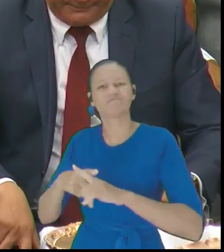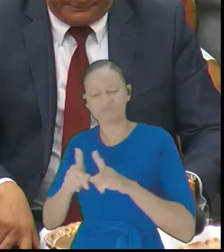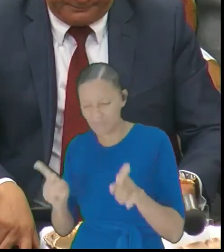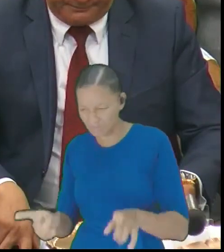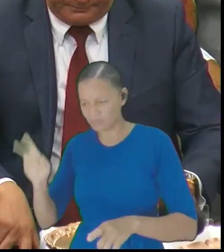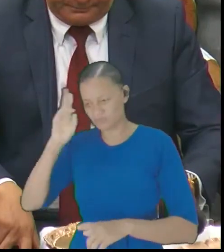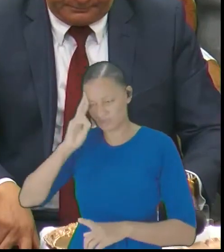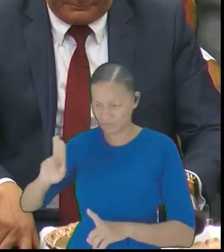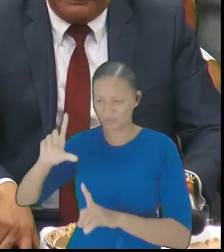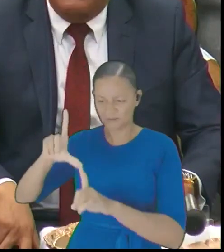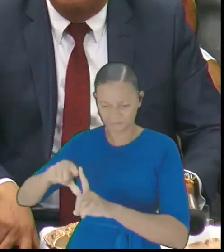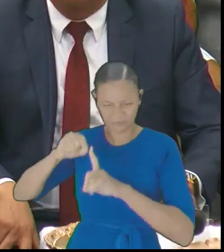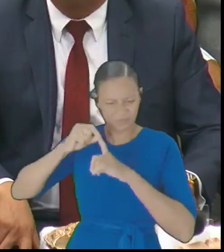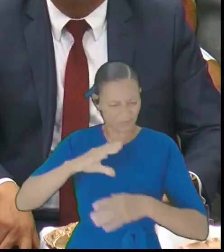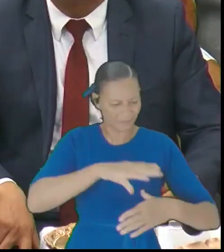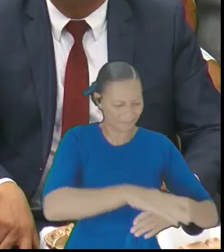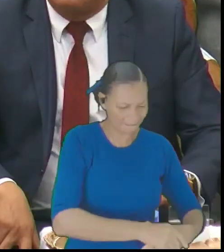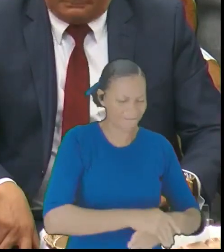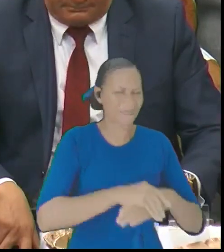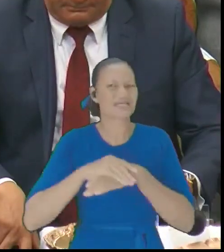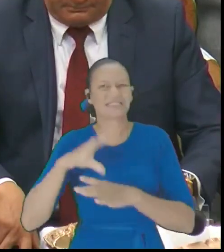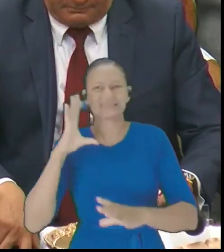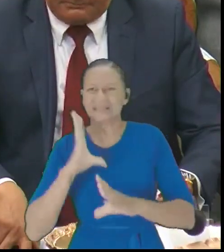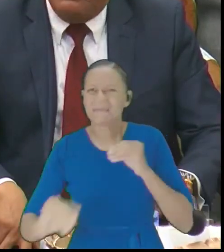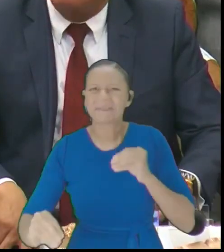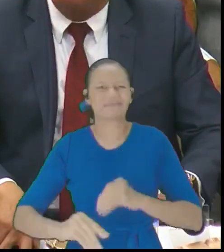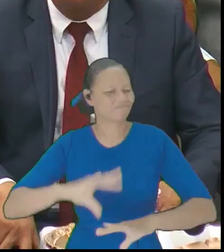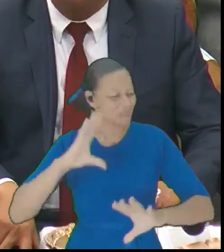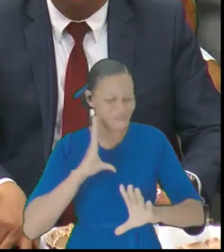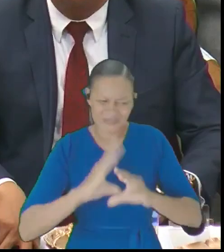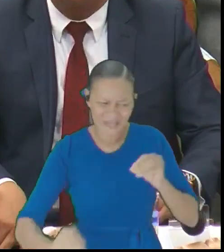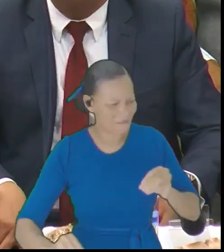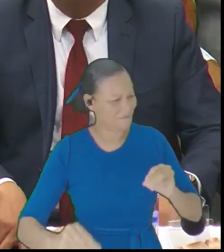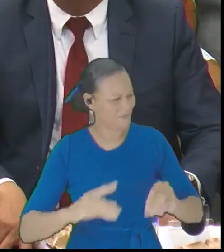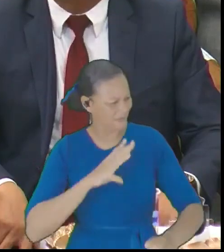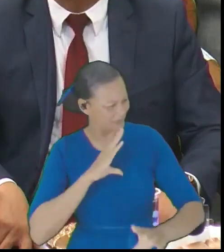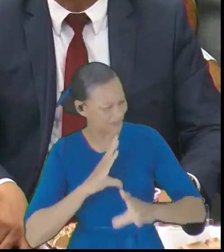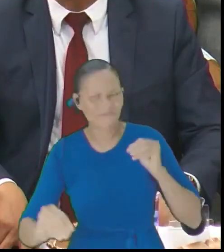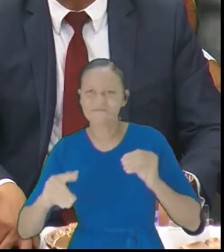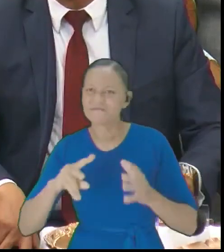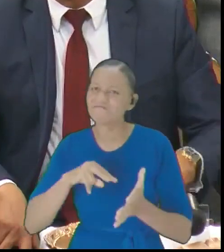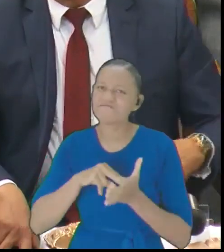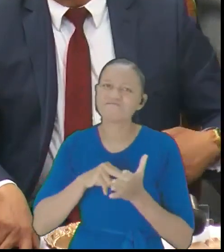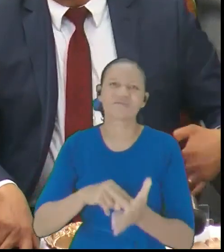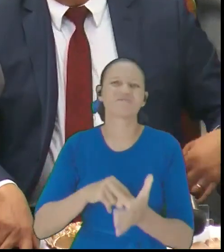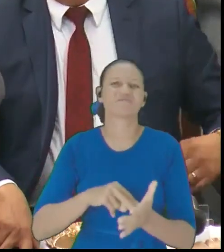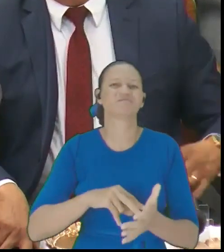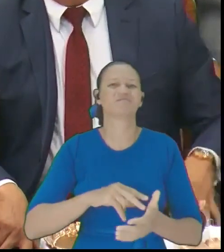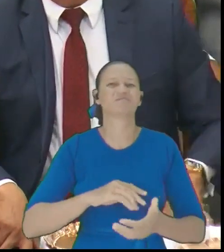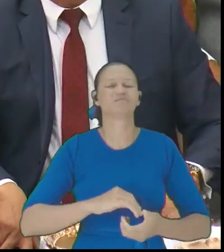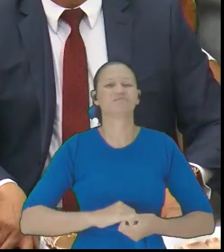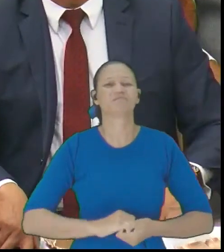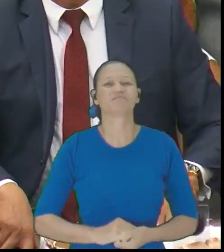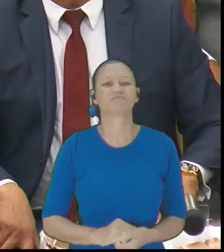levantou alguém para te tomar pela mão e dizer: escapa-te, escapa-te, escapa-te.